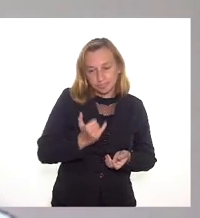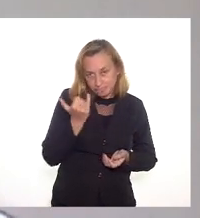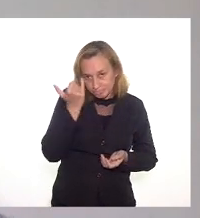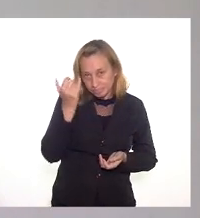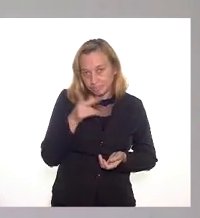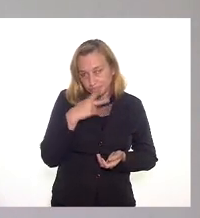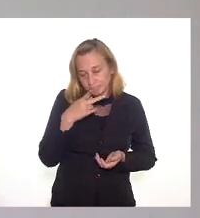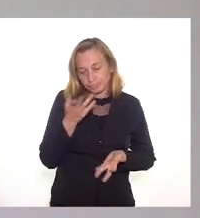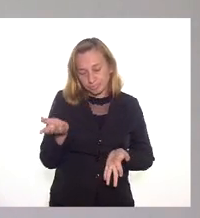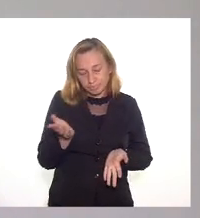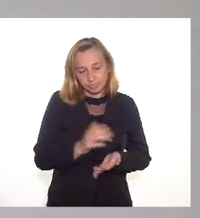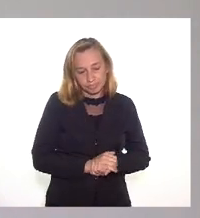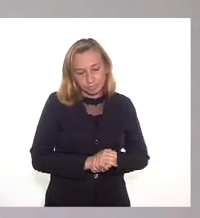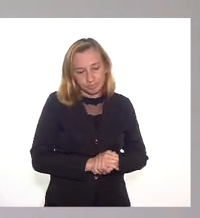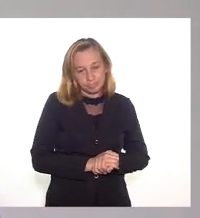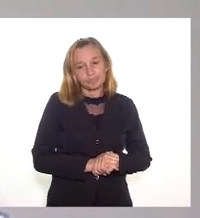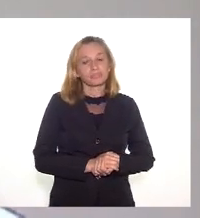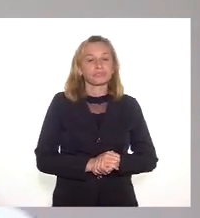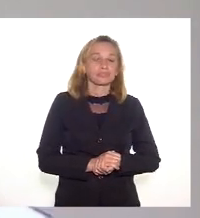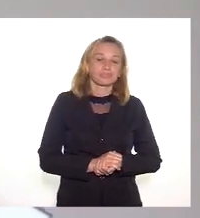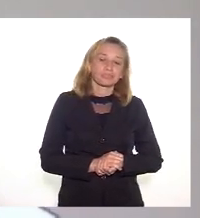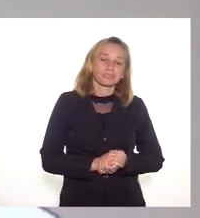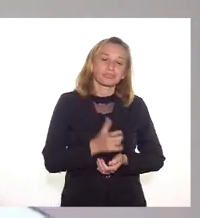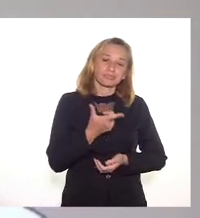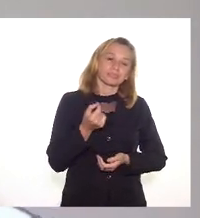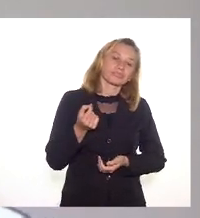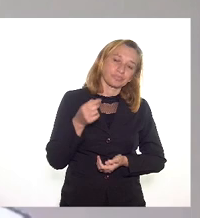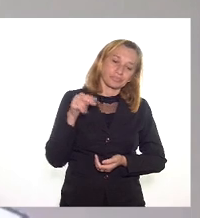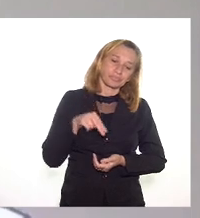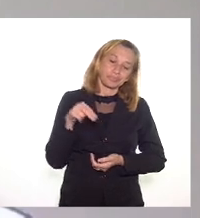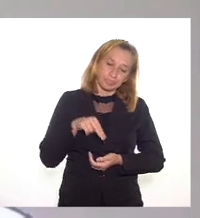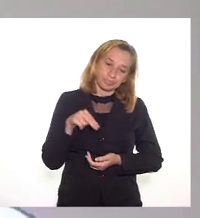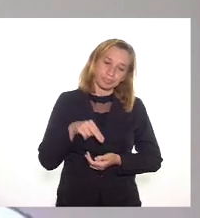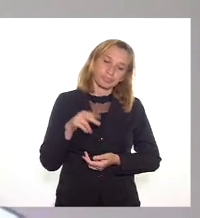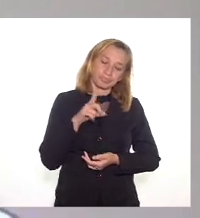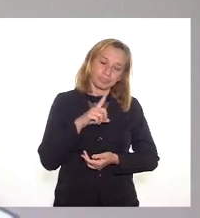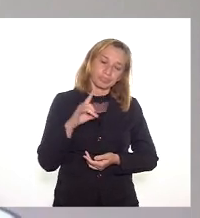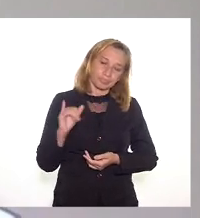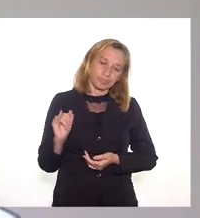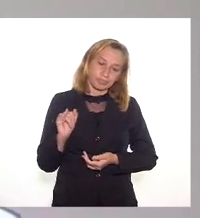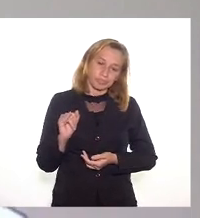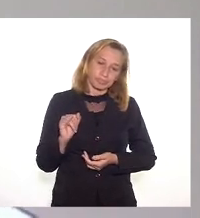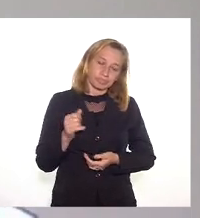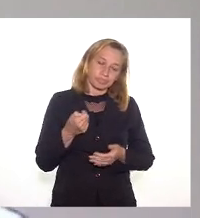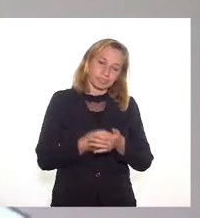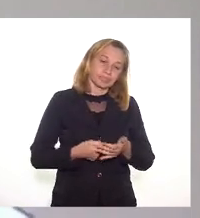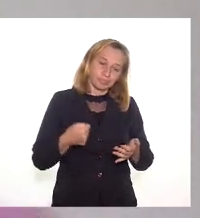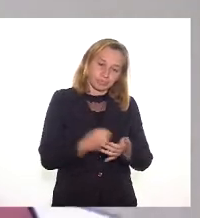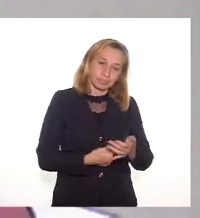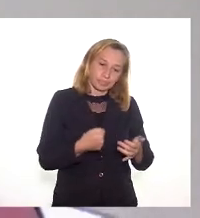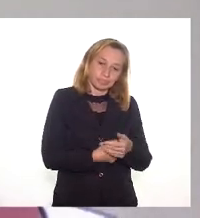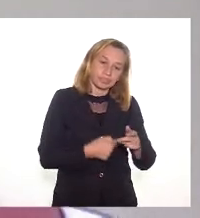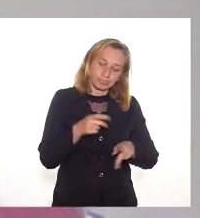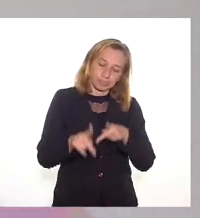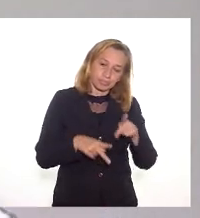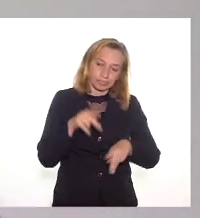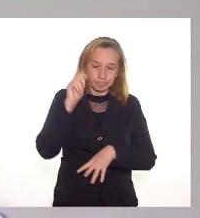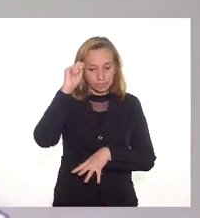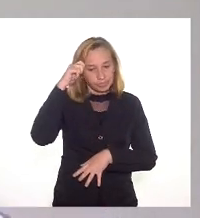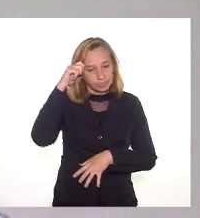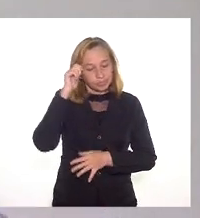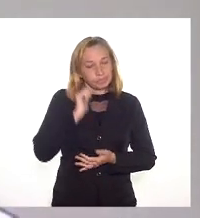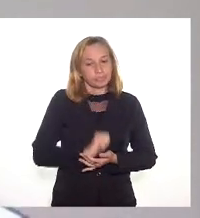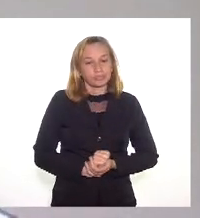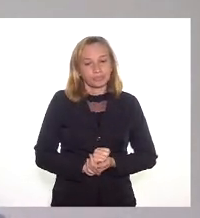ressaltar a afirmação do 20 de novembro desta data que é reconhecida pela luta do povo negro a data